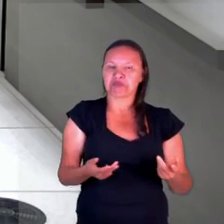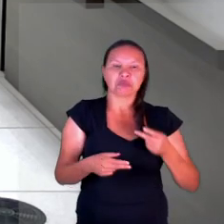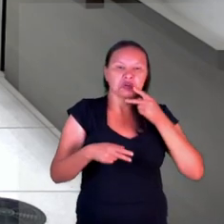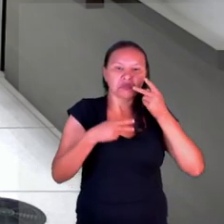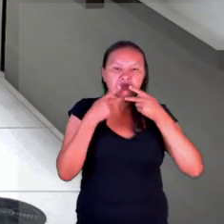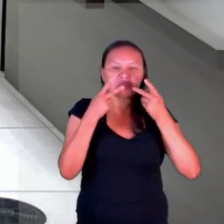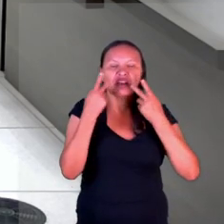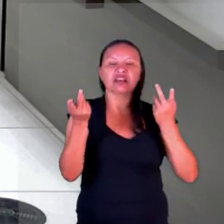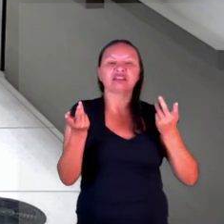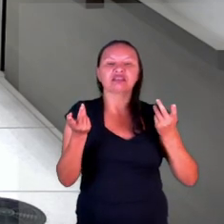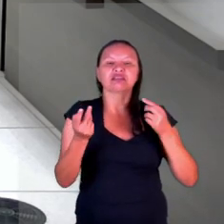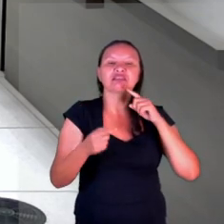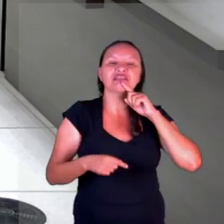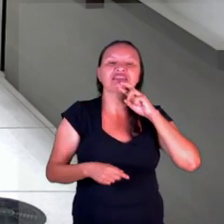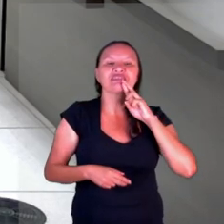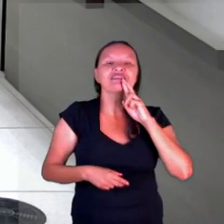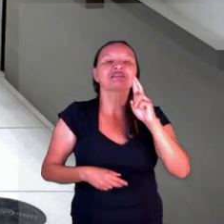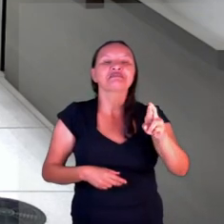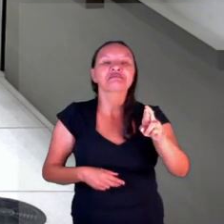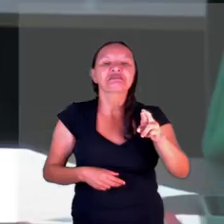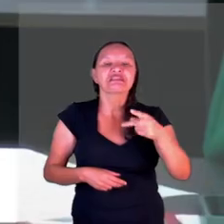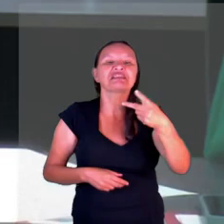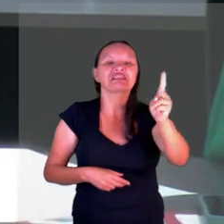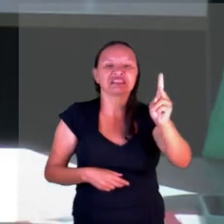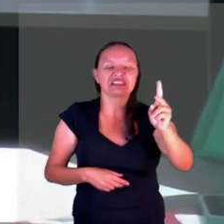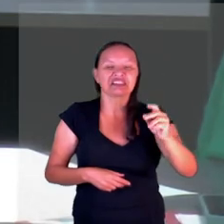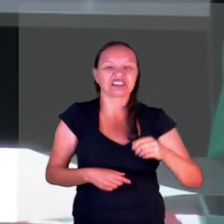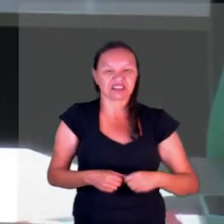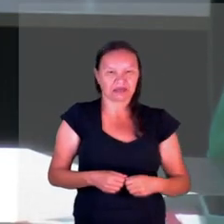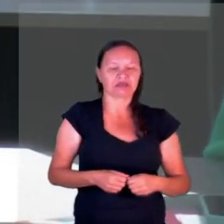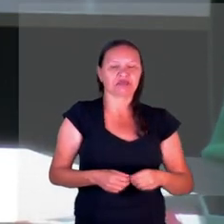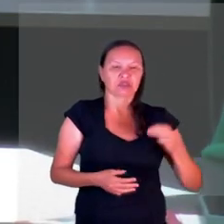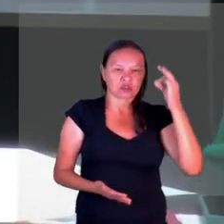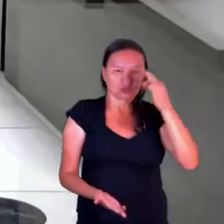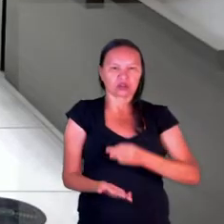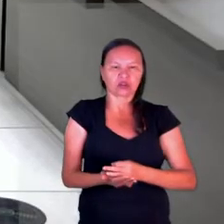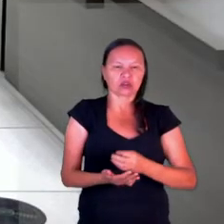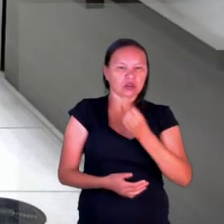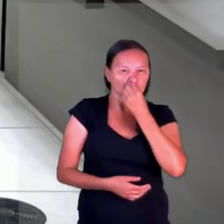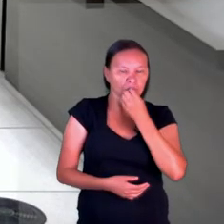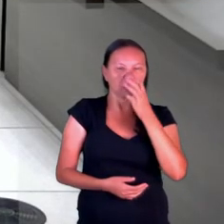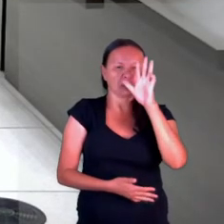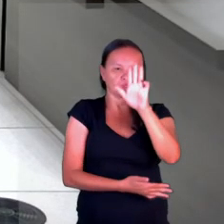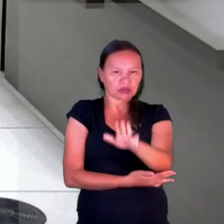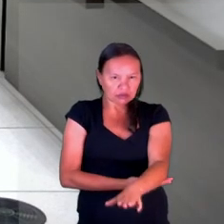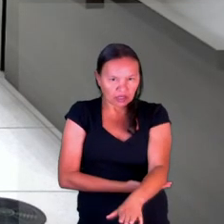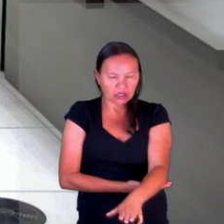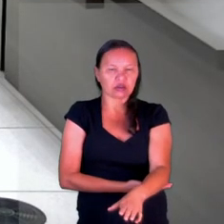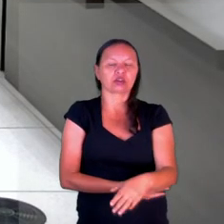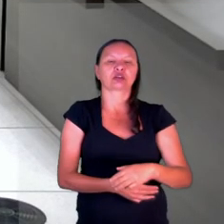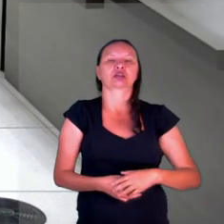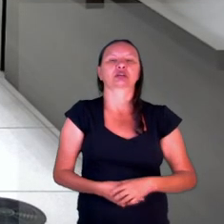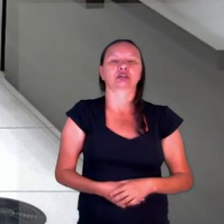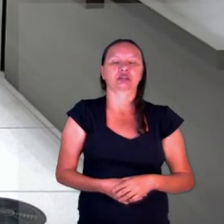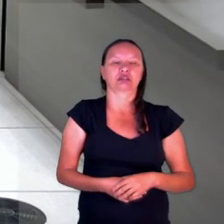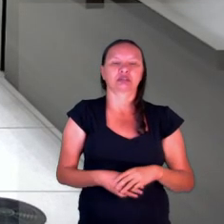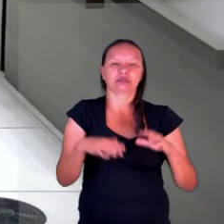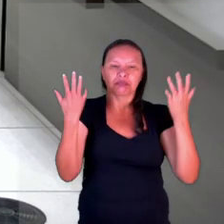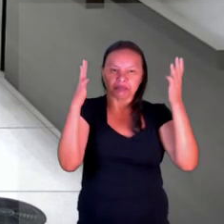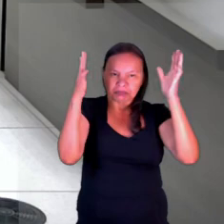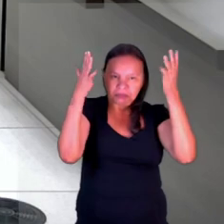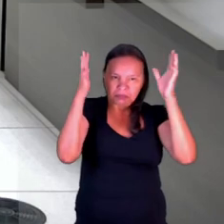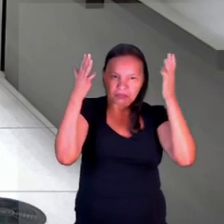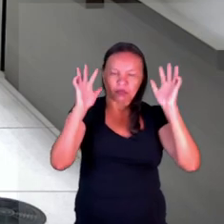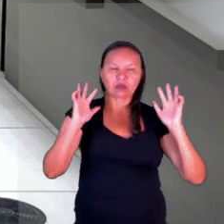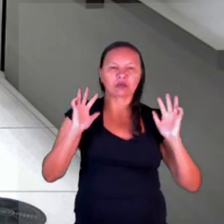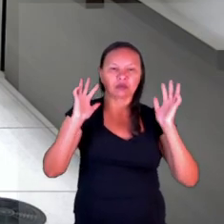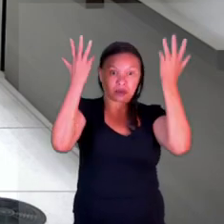responder a Andreia do que você né com certeza Boa tarde Eh quero parabenizar pelo